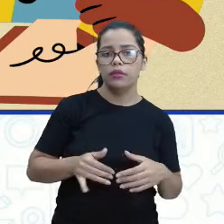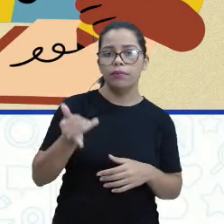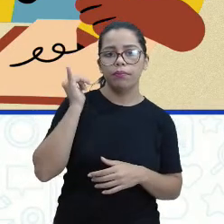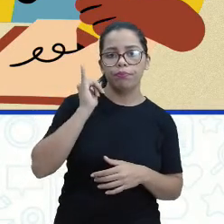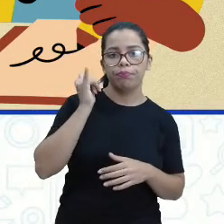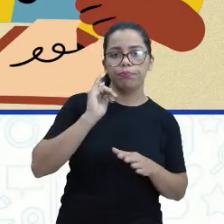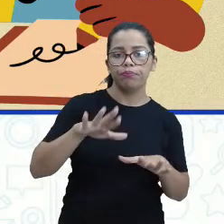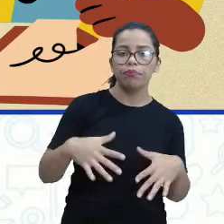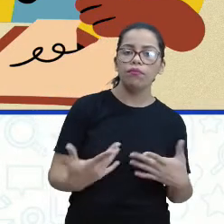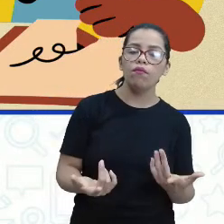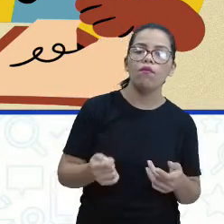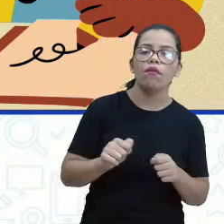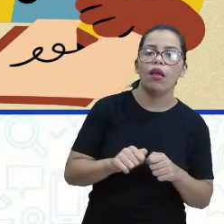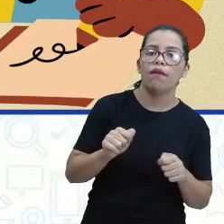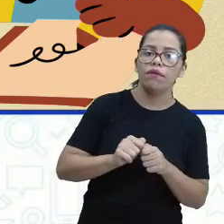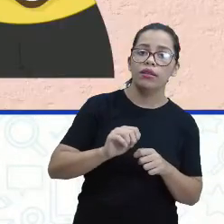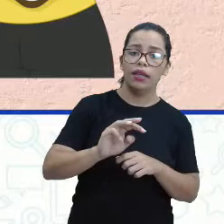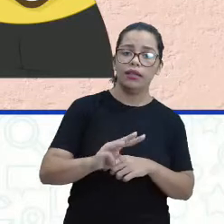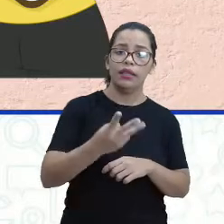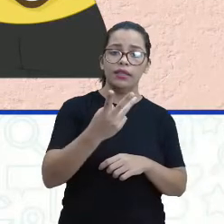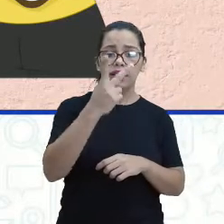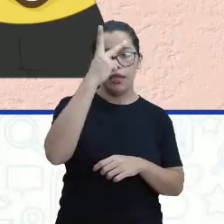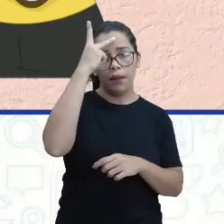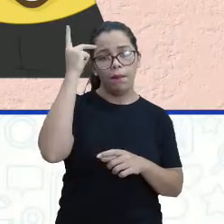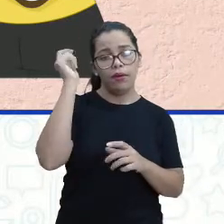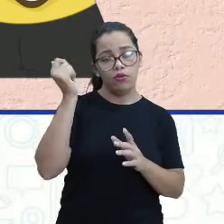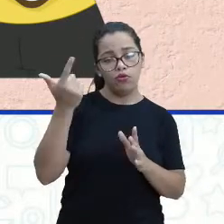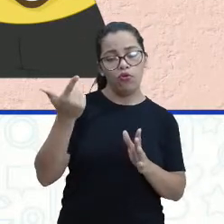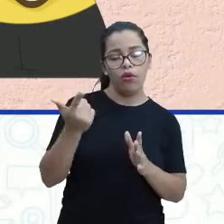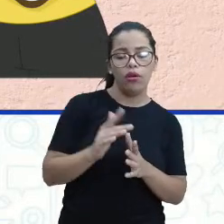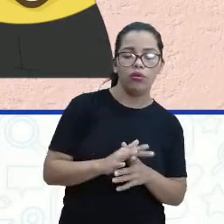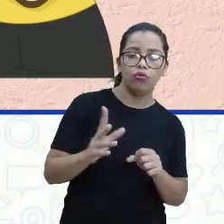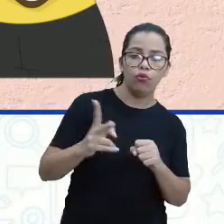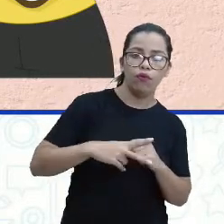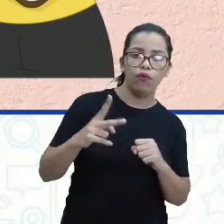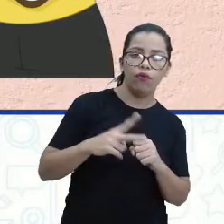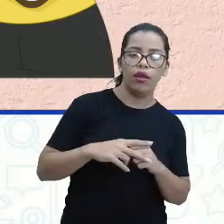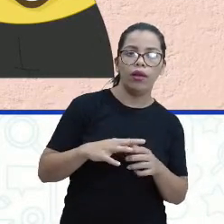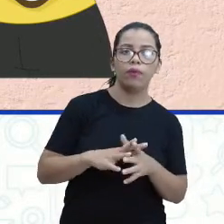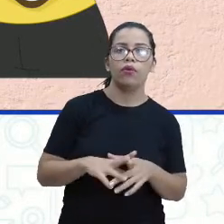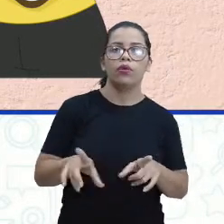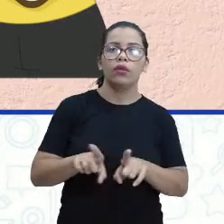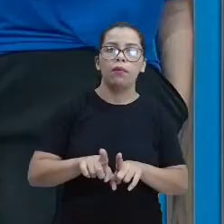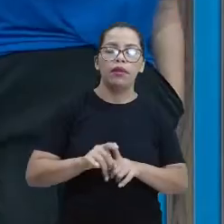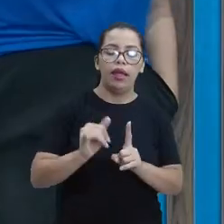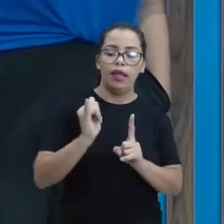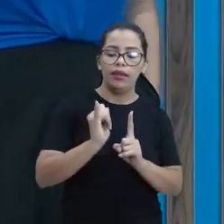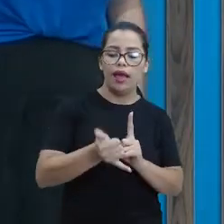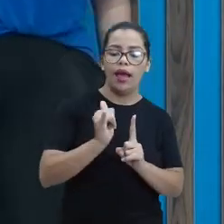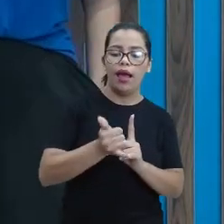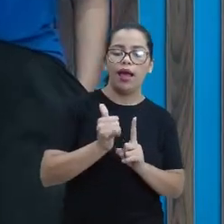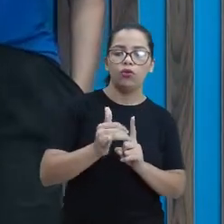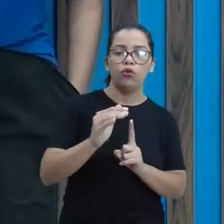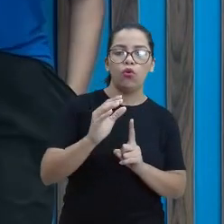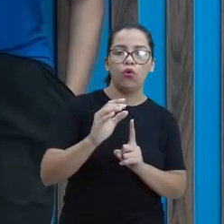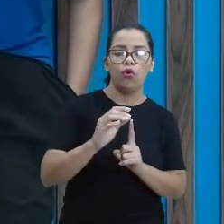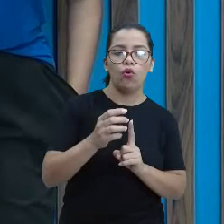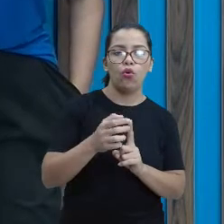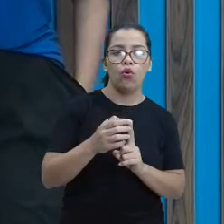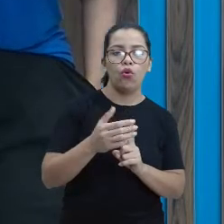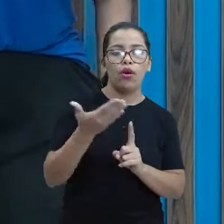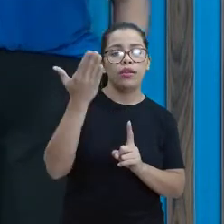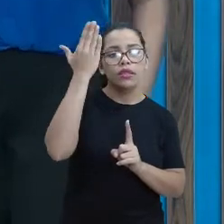do singular, ele ou ela, ou do plural, eles e elas. E temos o narrador onisciente, que é aquele que